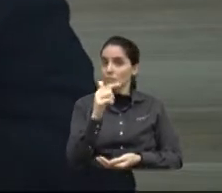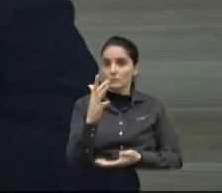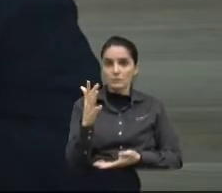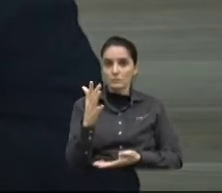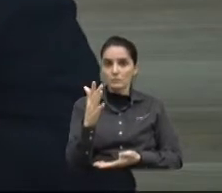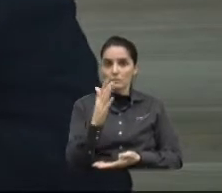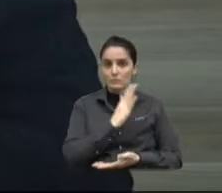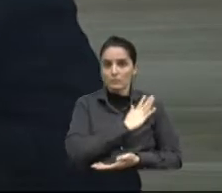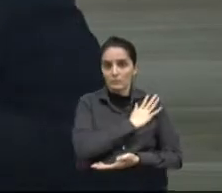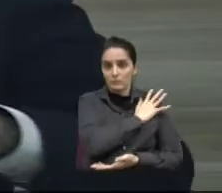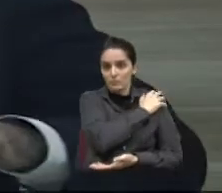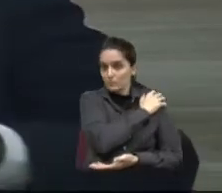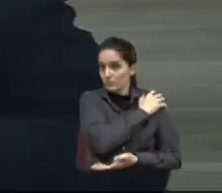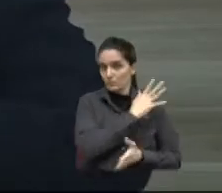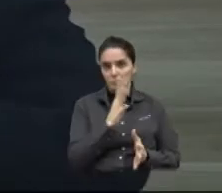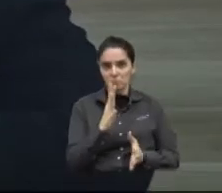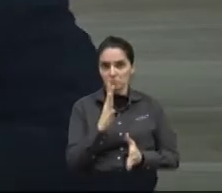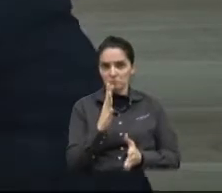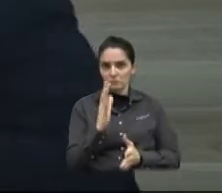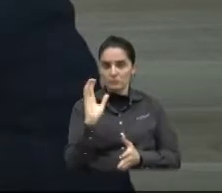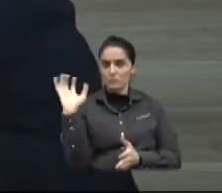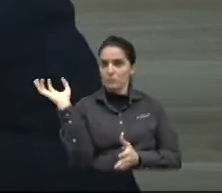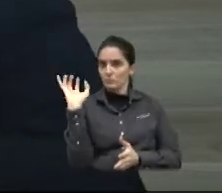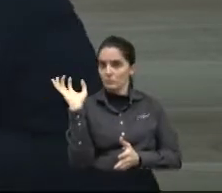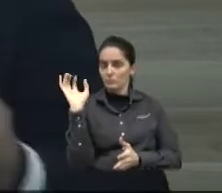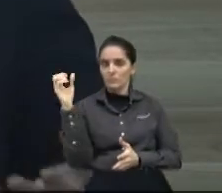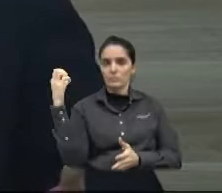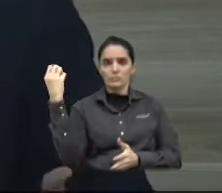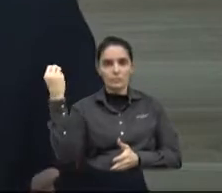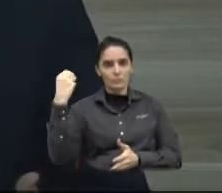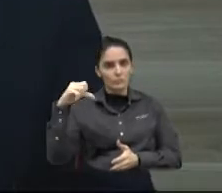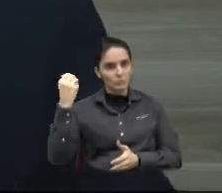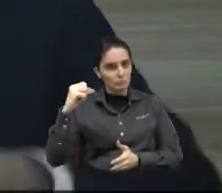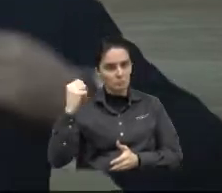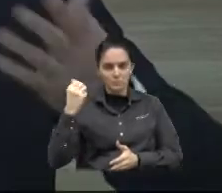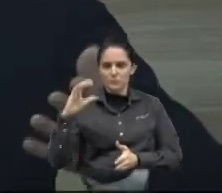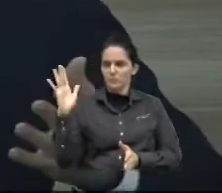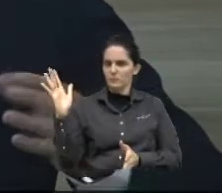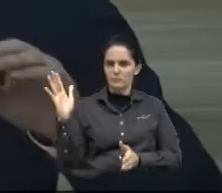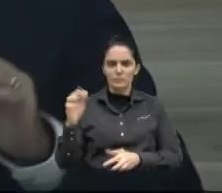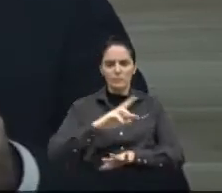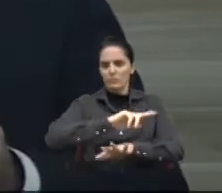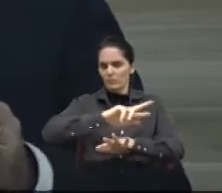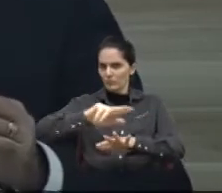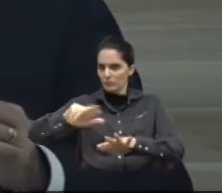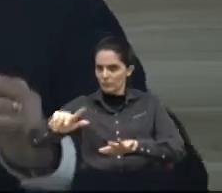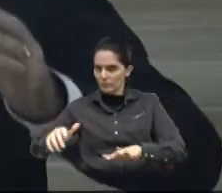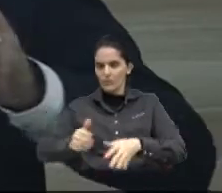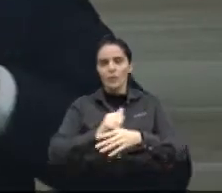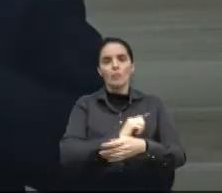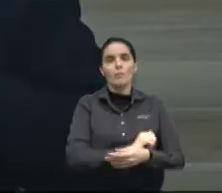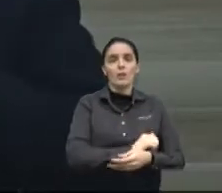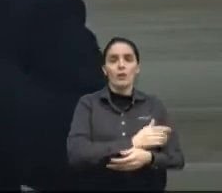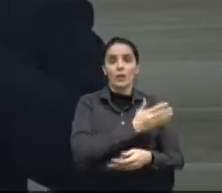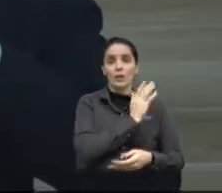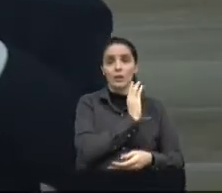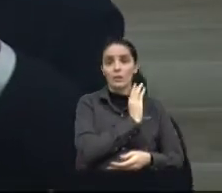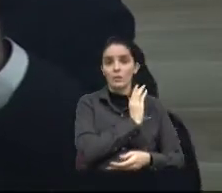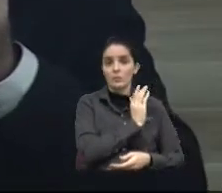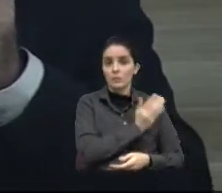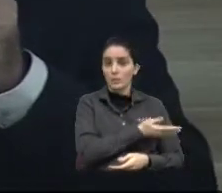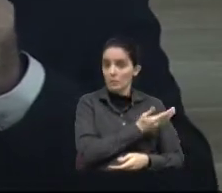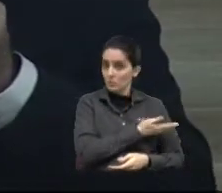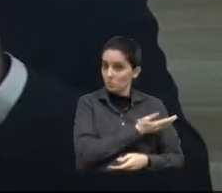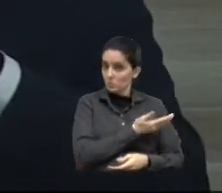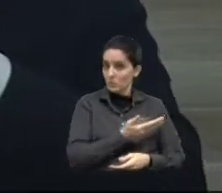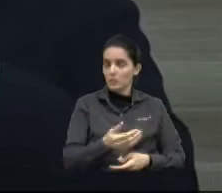da área de um homossexual de lésbica tenho vários amigos que são gays e a questão aqui não é a sexualidade